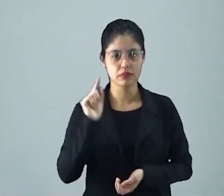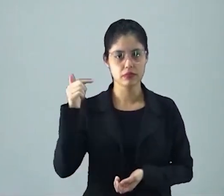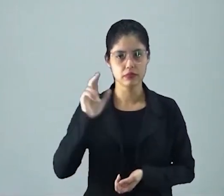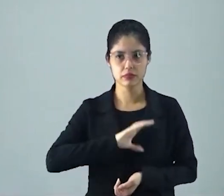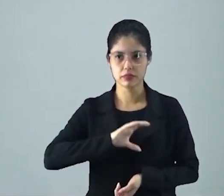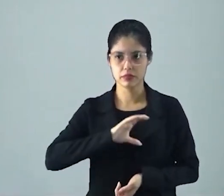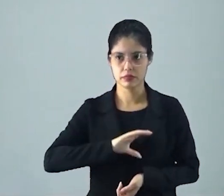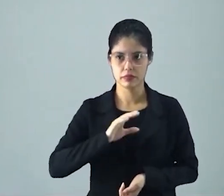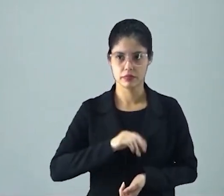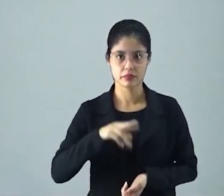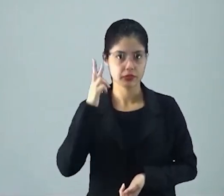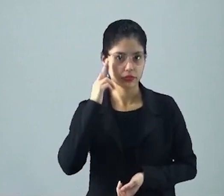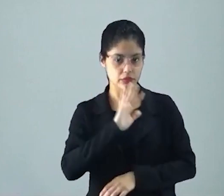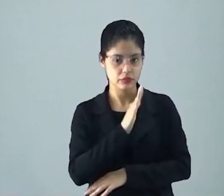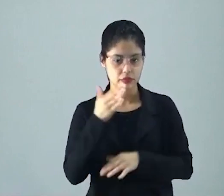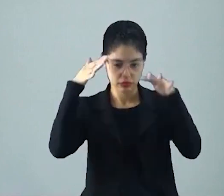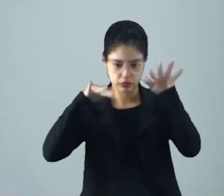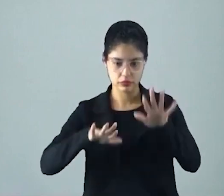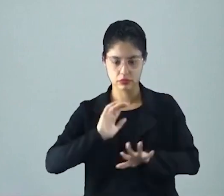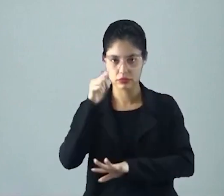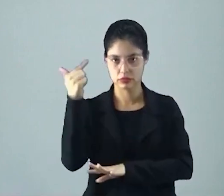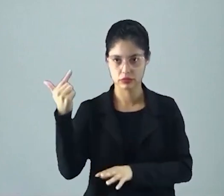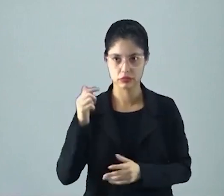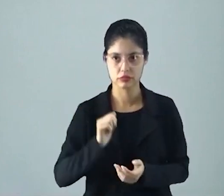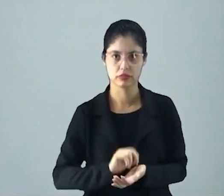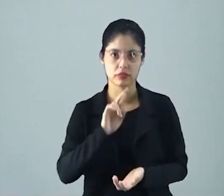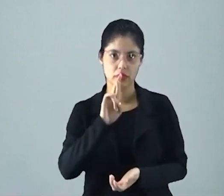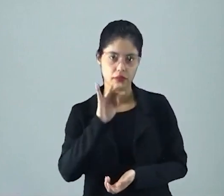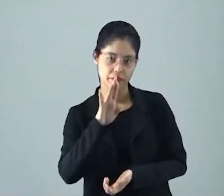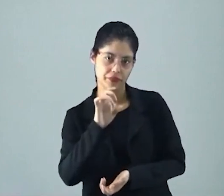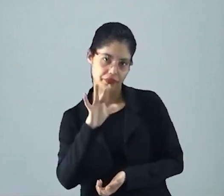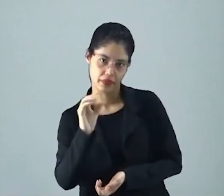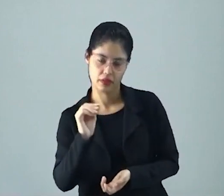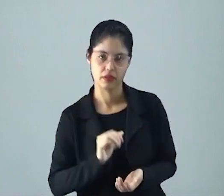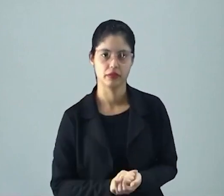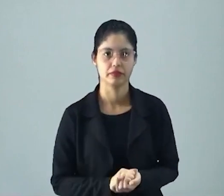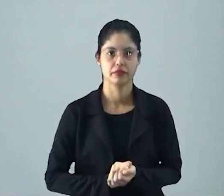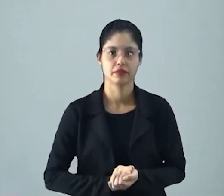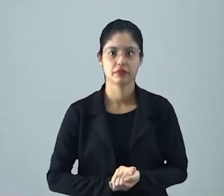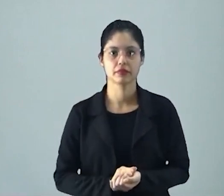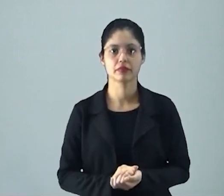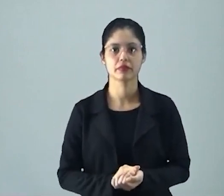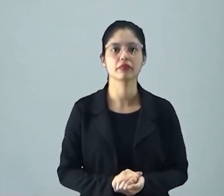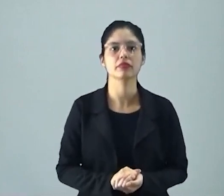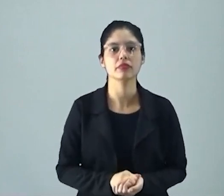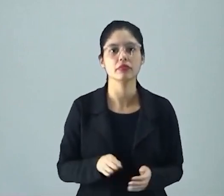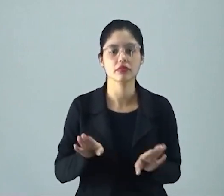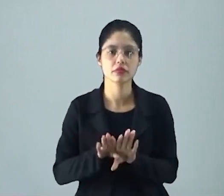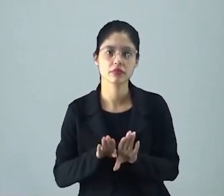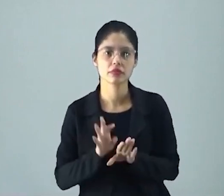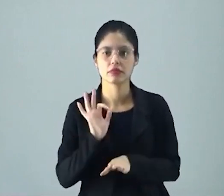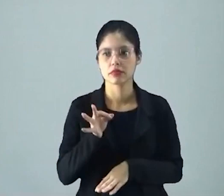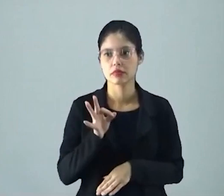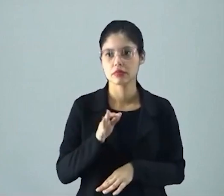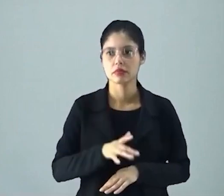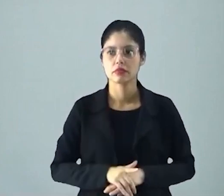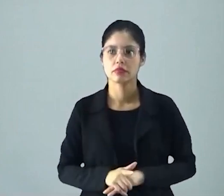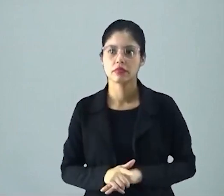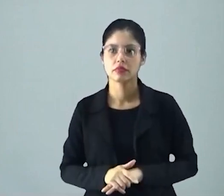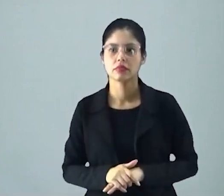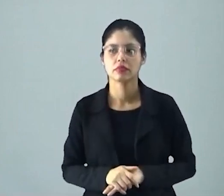português natural lá de Portugal ele vai chamar de rebuçado, né? certo? Vamos lá,